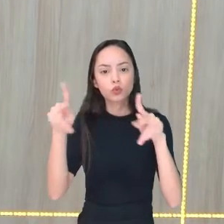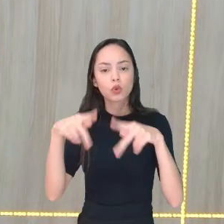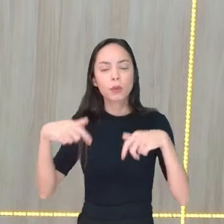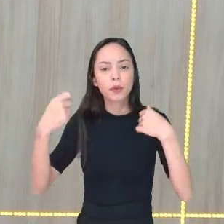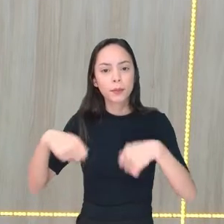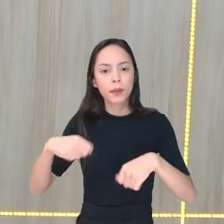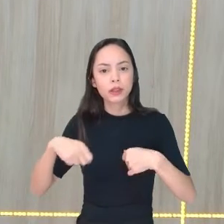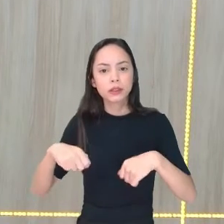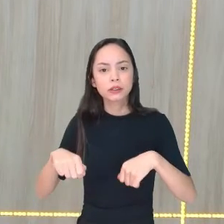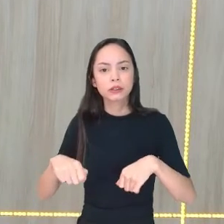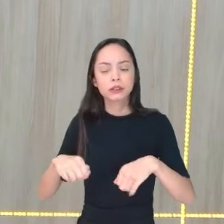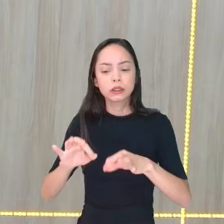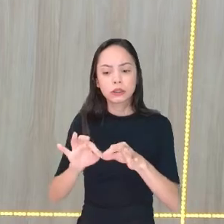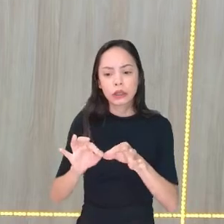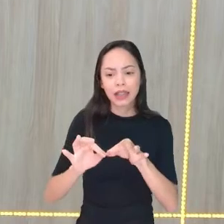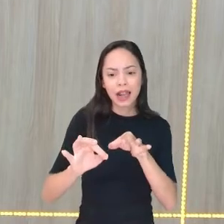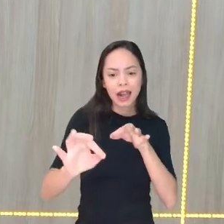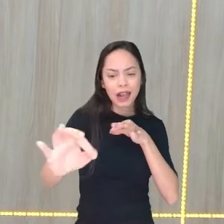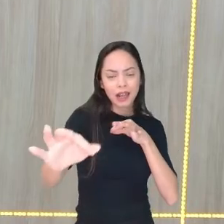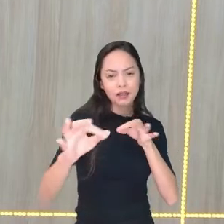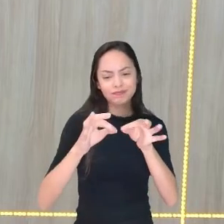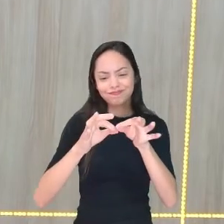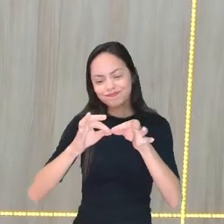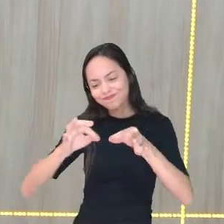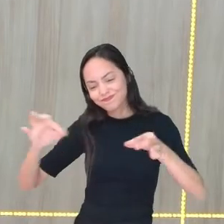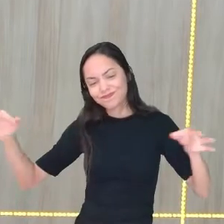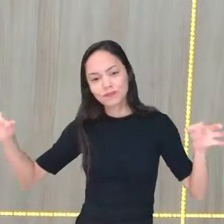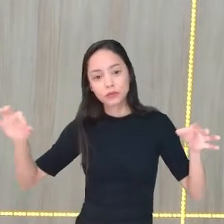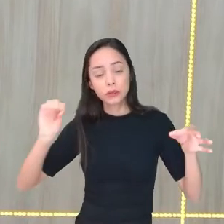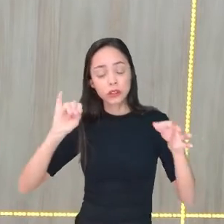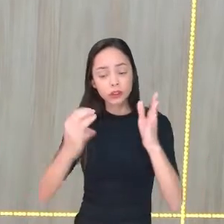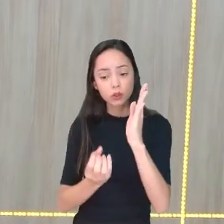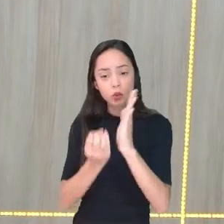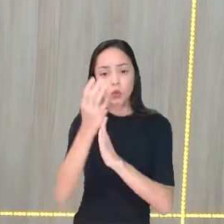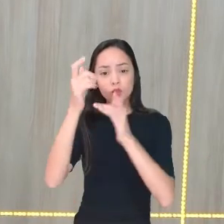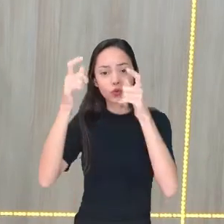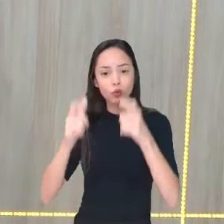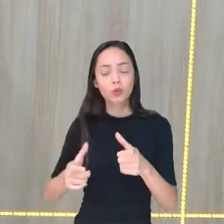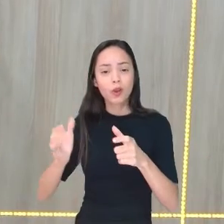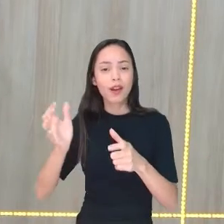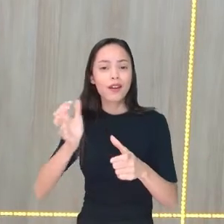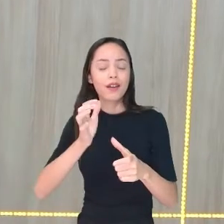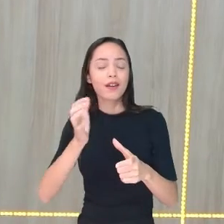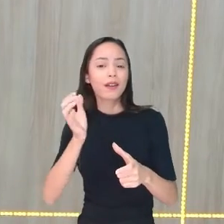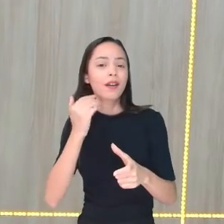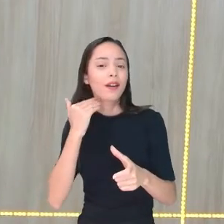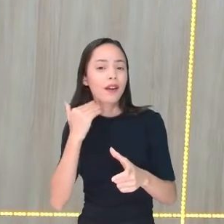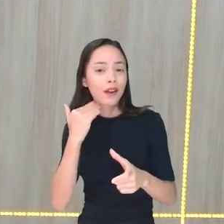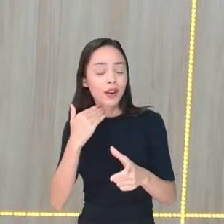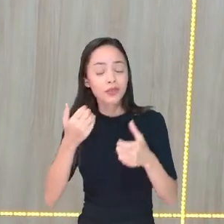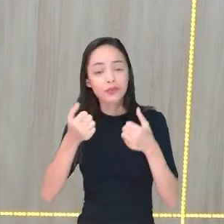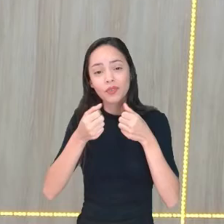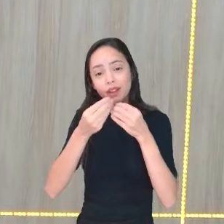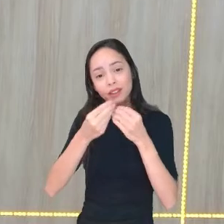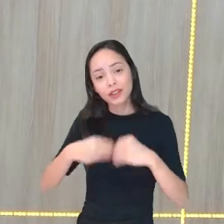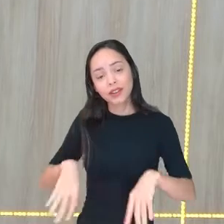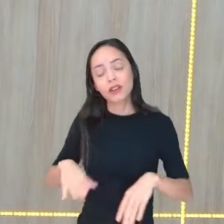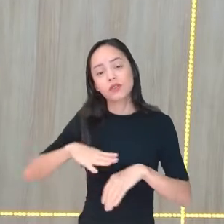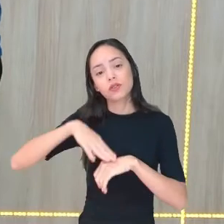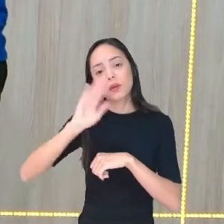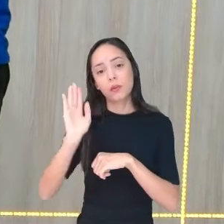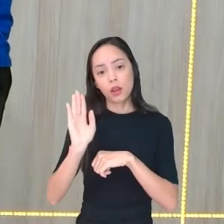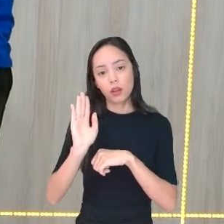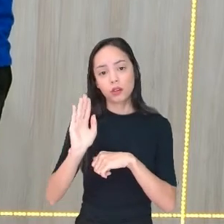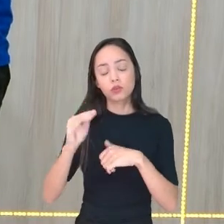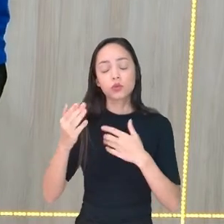grande, né? Se você for construir num lugar que o valor da terra já é caro, você vai gastar muito mais. Então, esses shoppings, quando